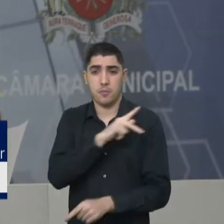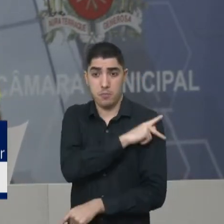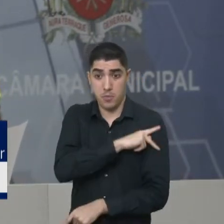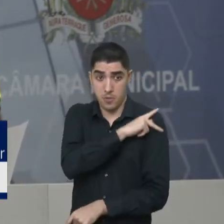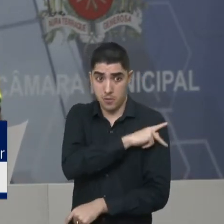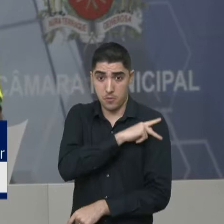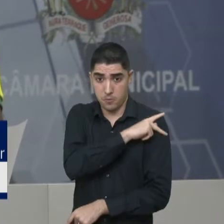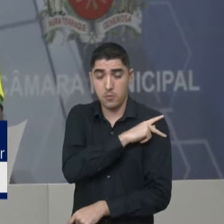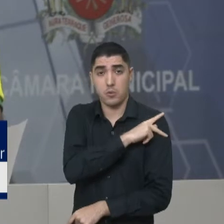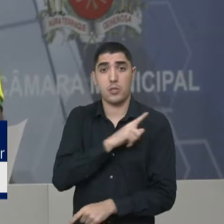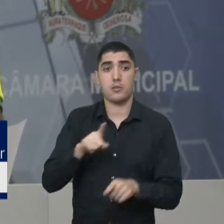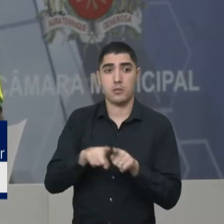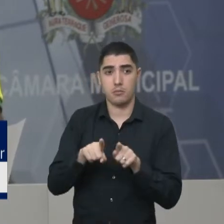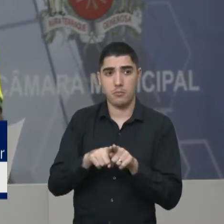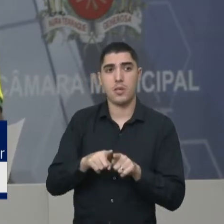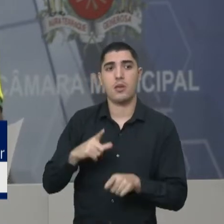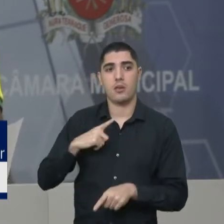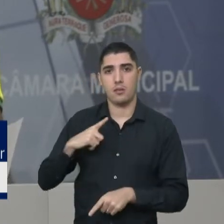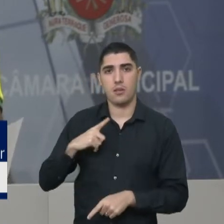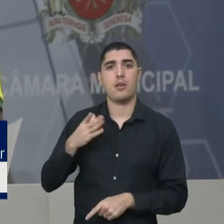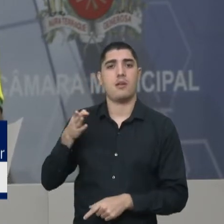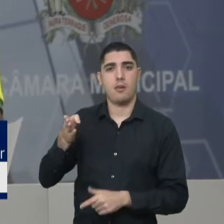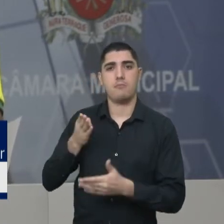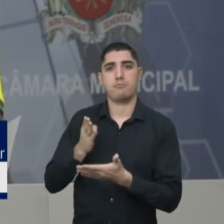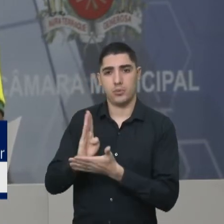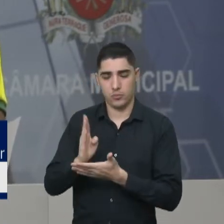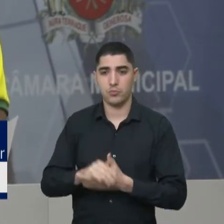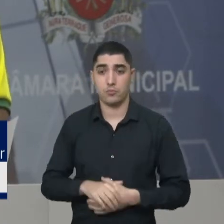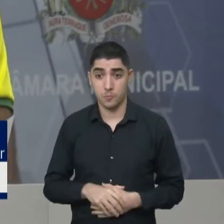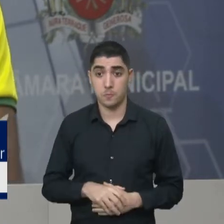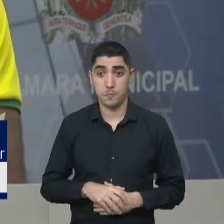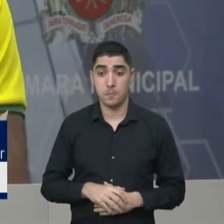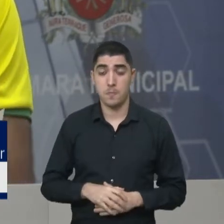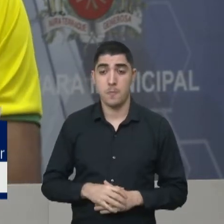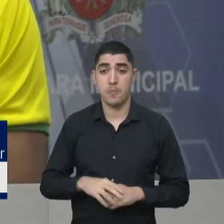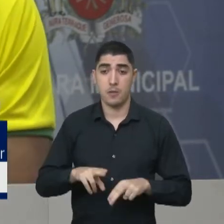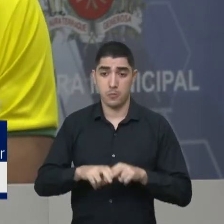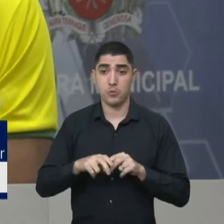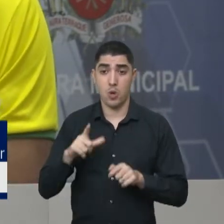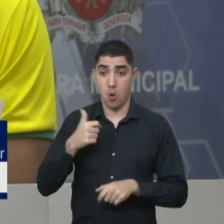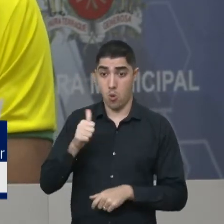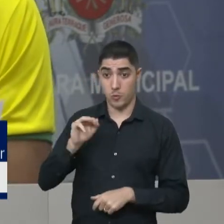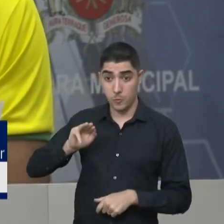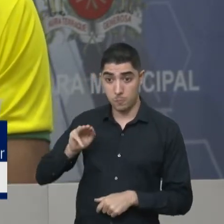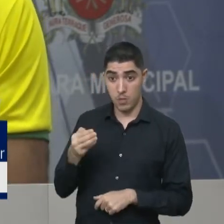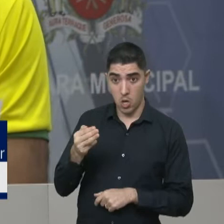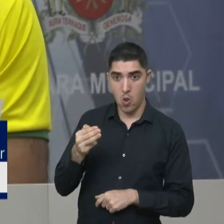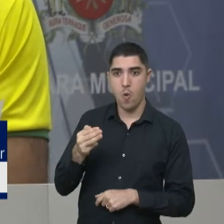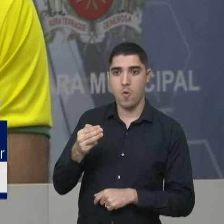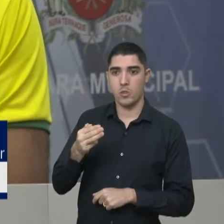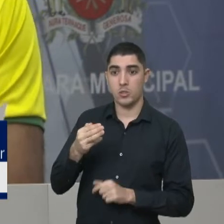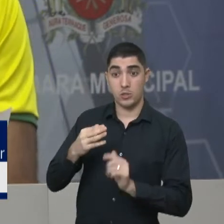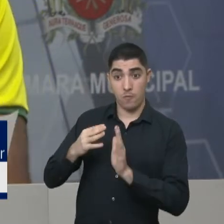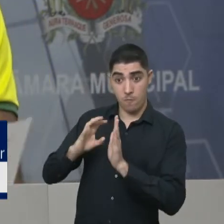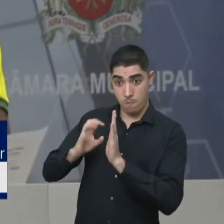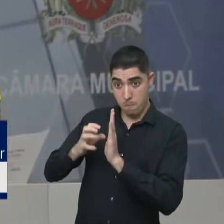2,5 milhões. Ou seja, 11 milhões de votos aqui dado a governador do PT.